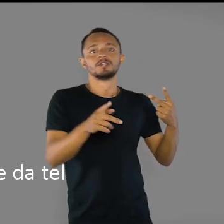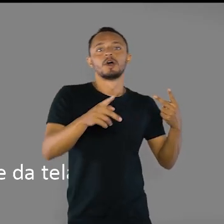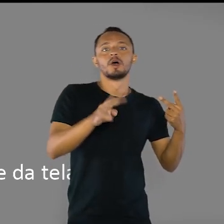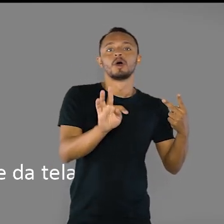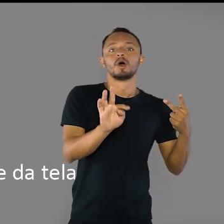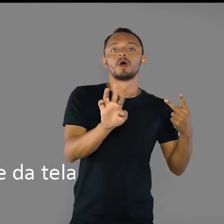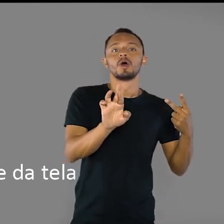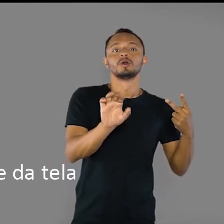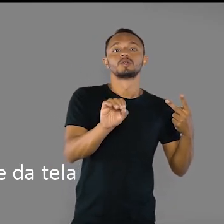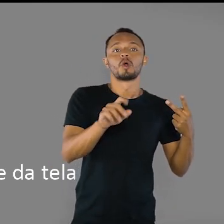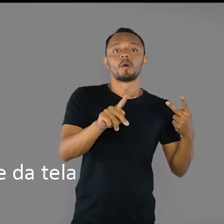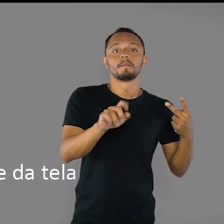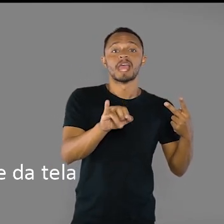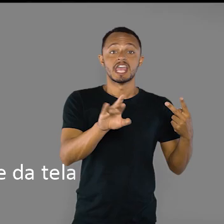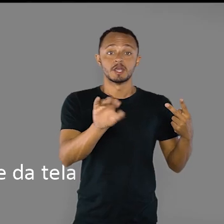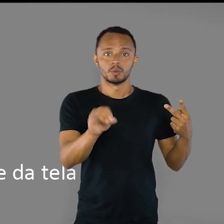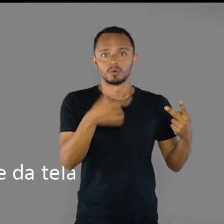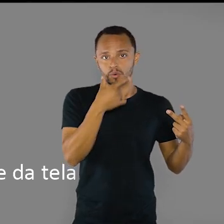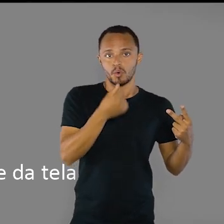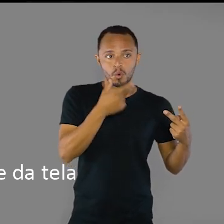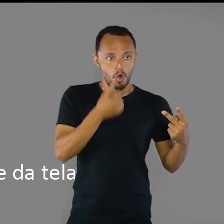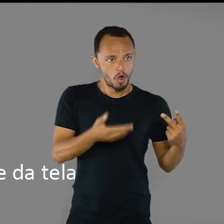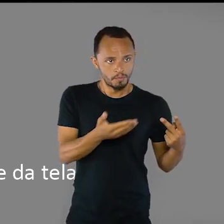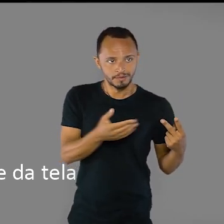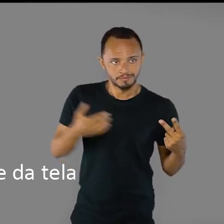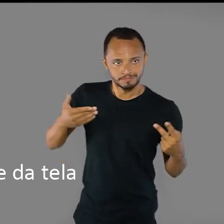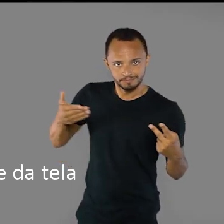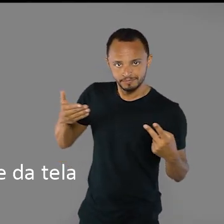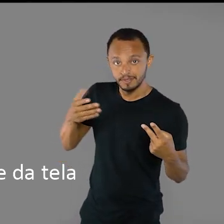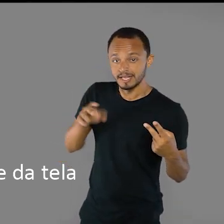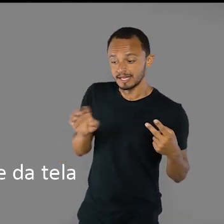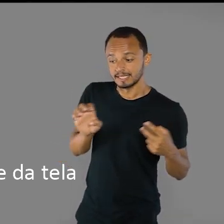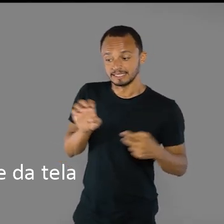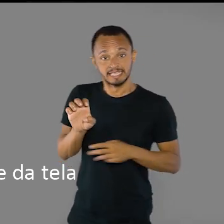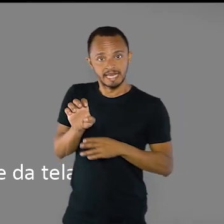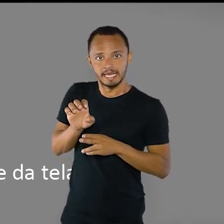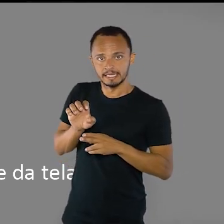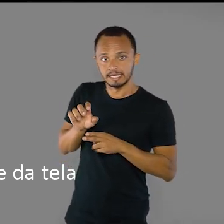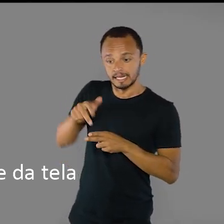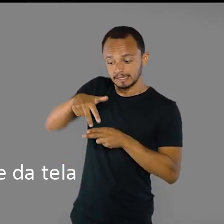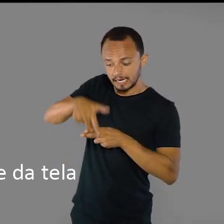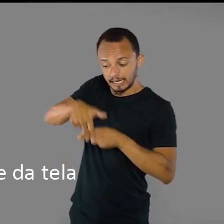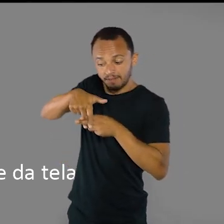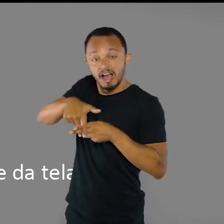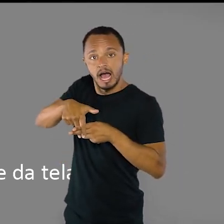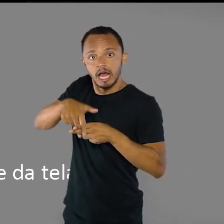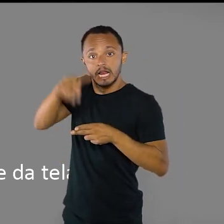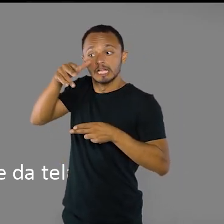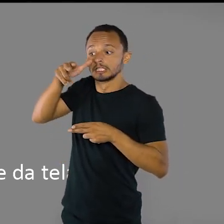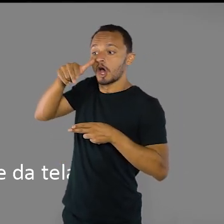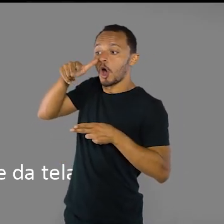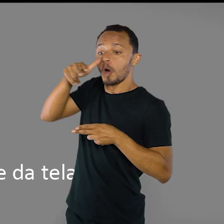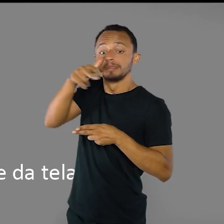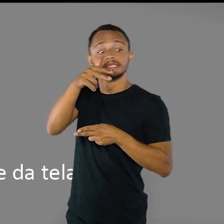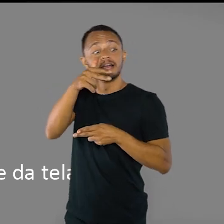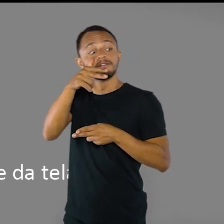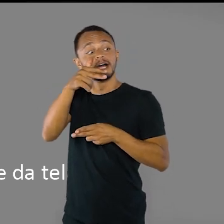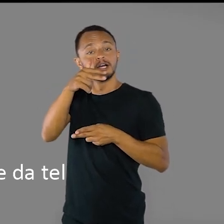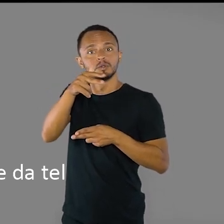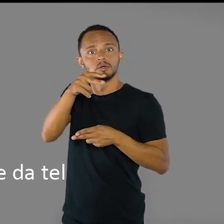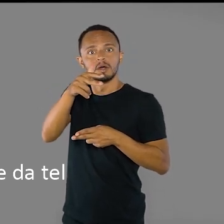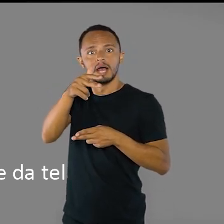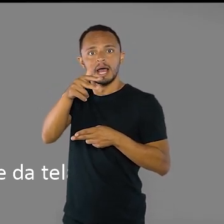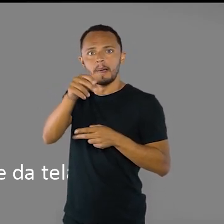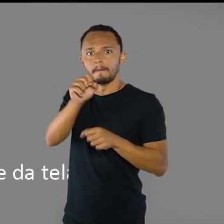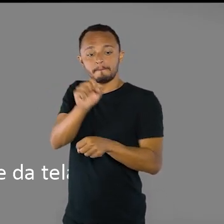paulistana, que também vocês podem notar, está na esquerda. Ele está num cavalo, mas ele está observando o evento, não toma